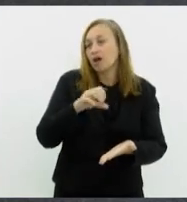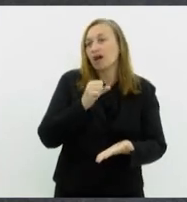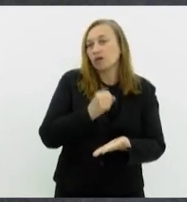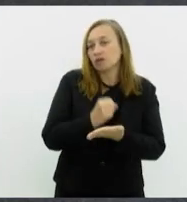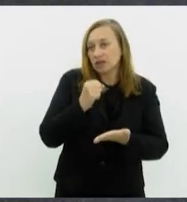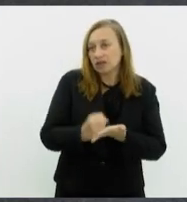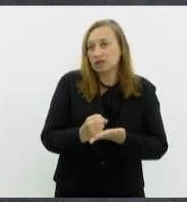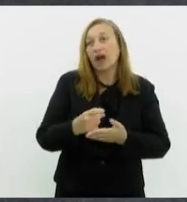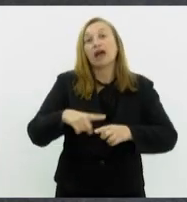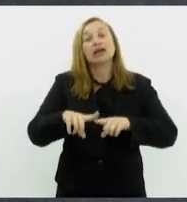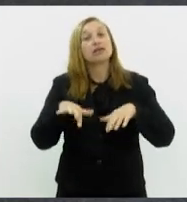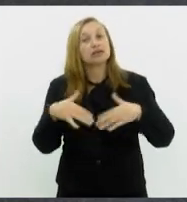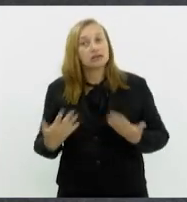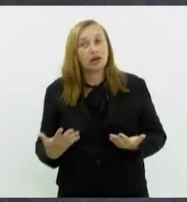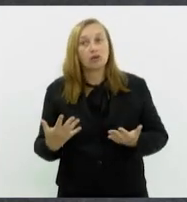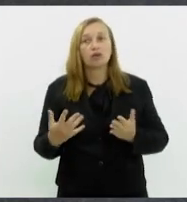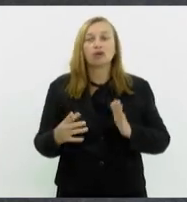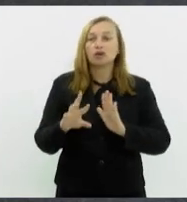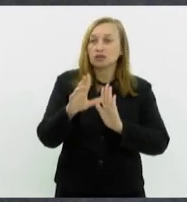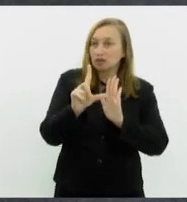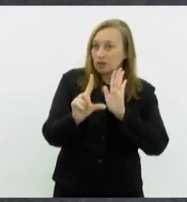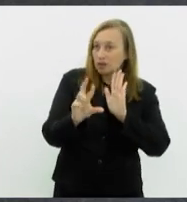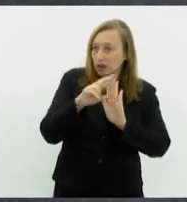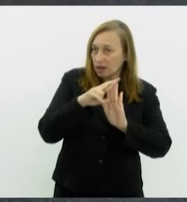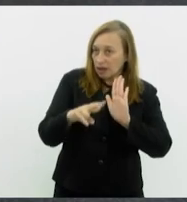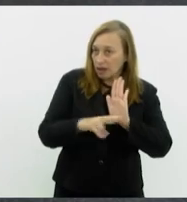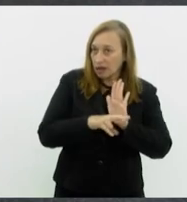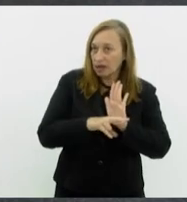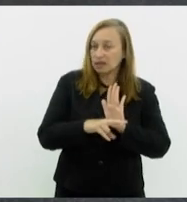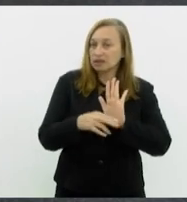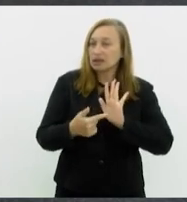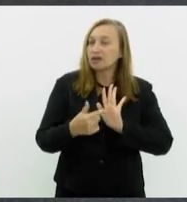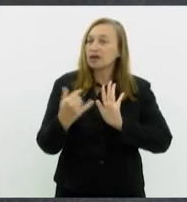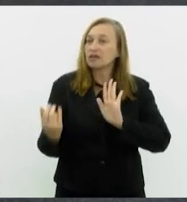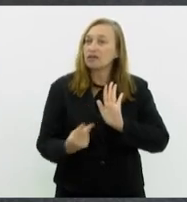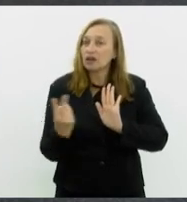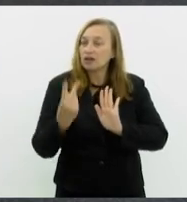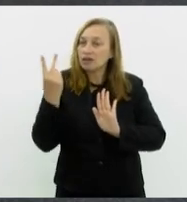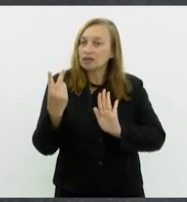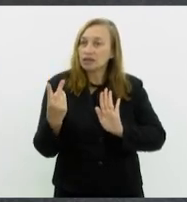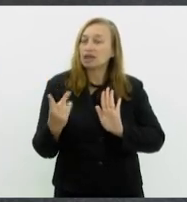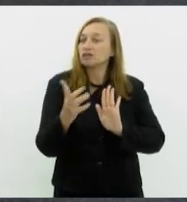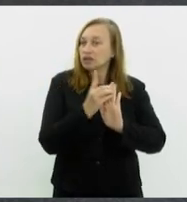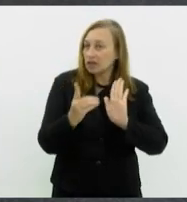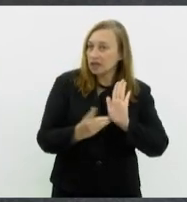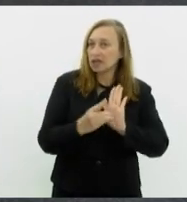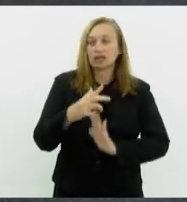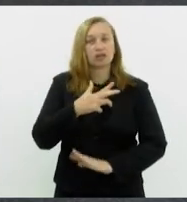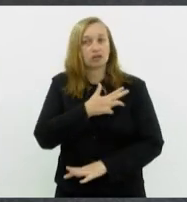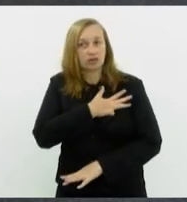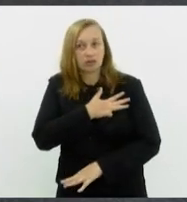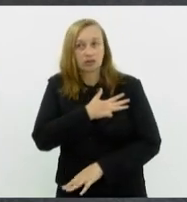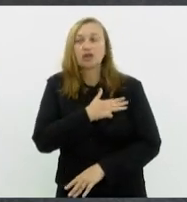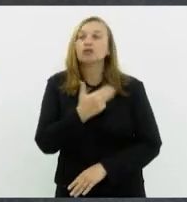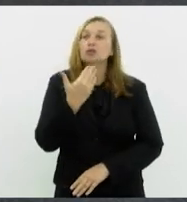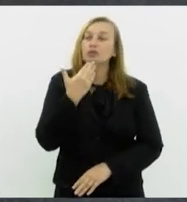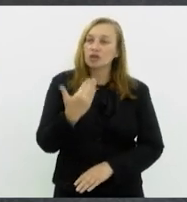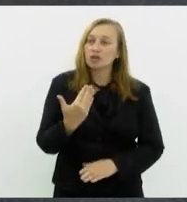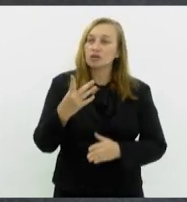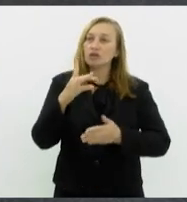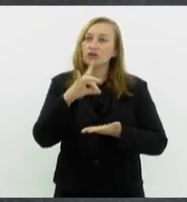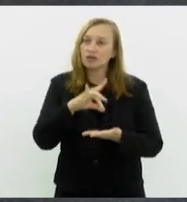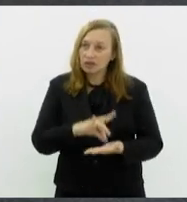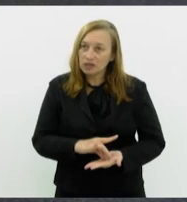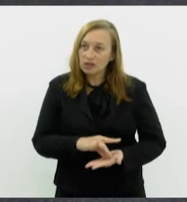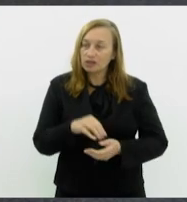princípio que está preservado no decreto do presidente Lula, que está preservado no nosso pedido oficial, que é a